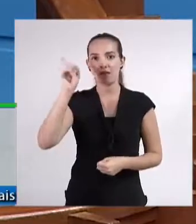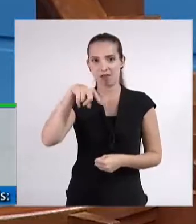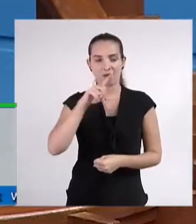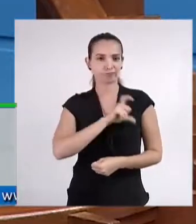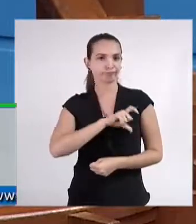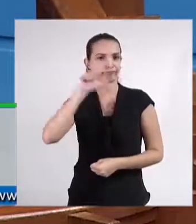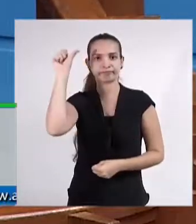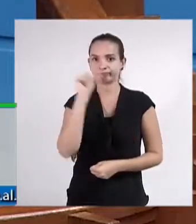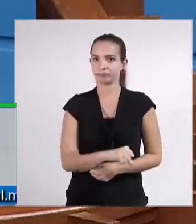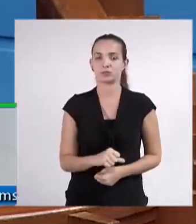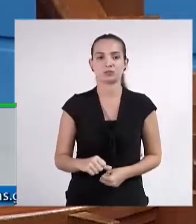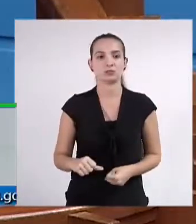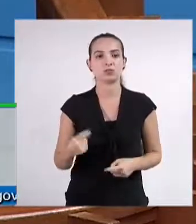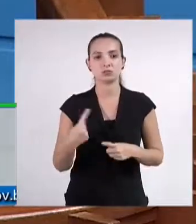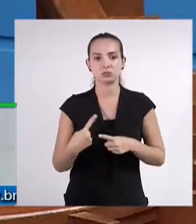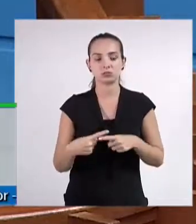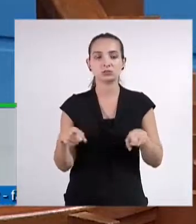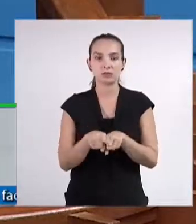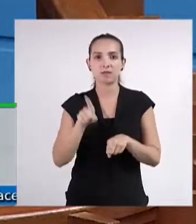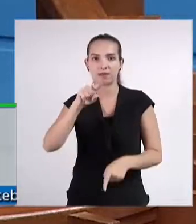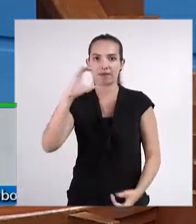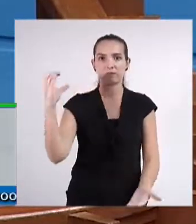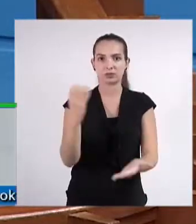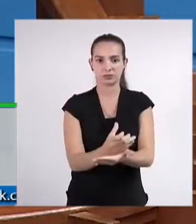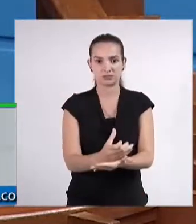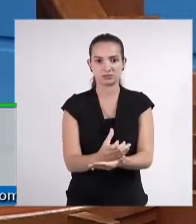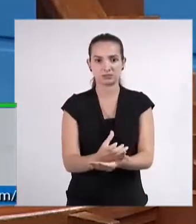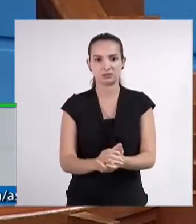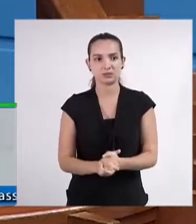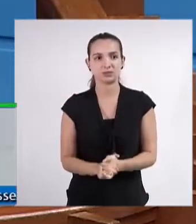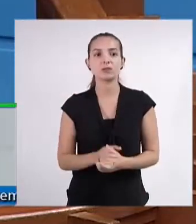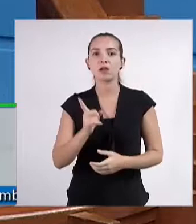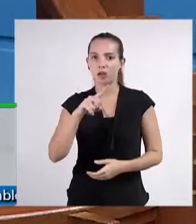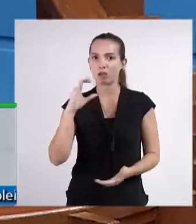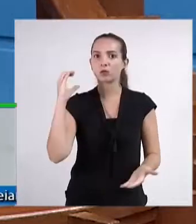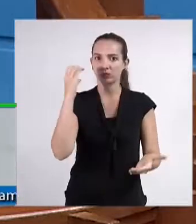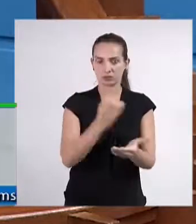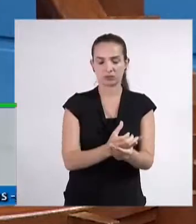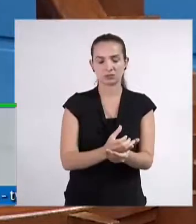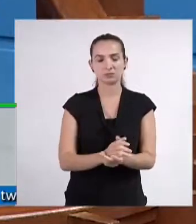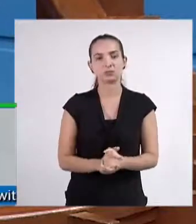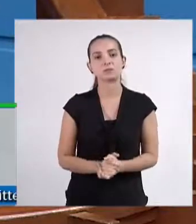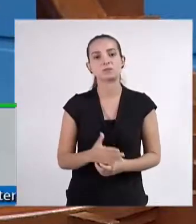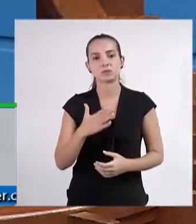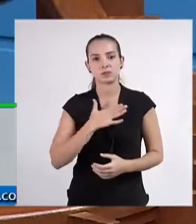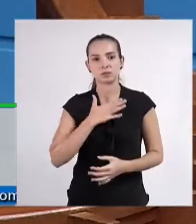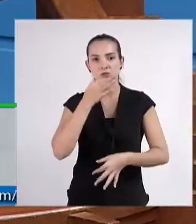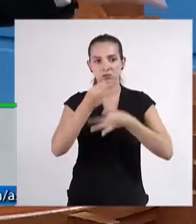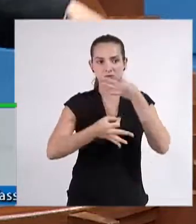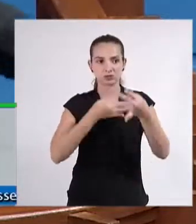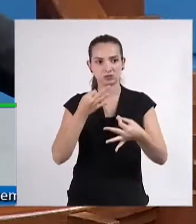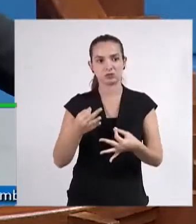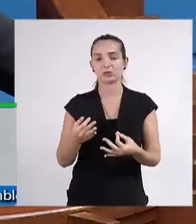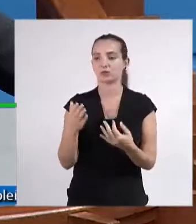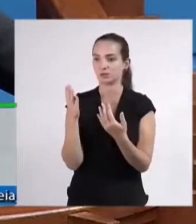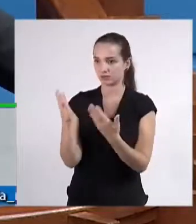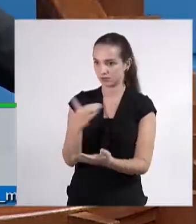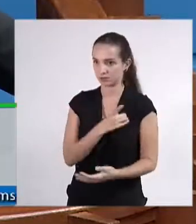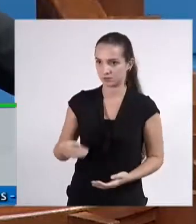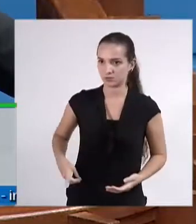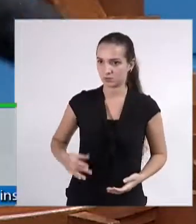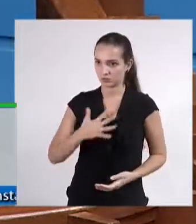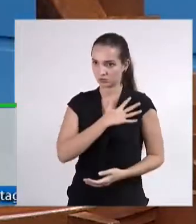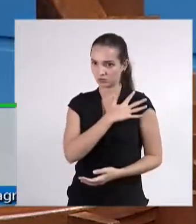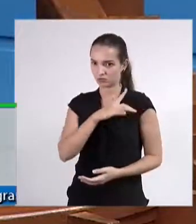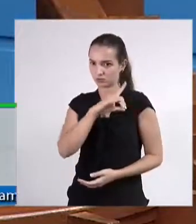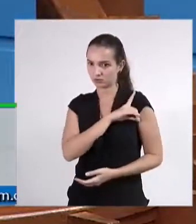mau gosto, para não dizer também que é um crime. Permita uma parte. Que é um crime. Eu acho, deputado Coronel Davi,